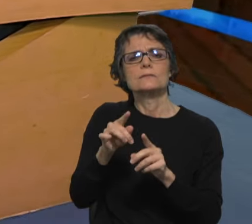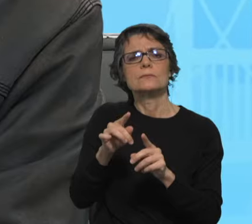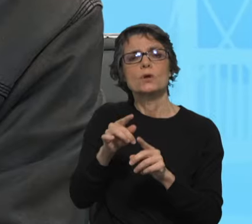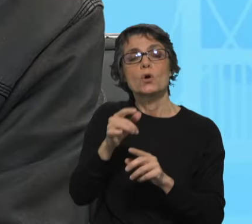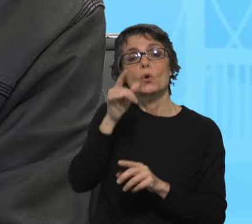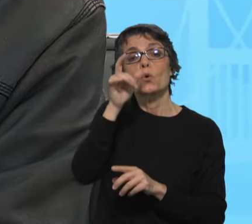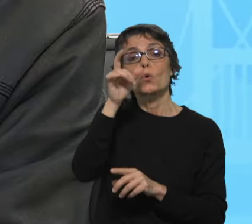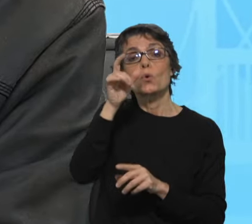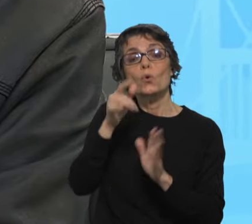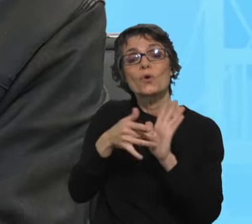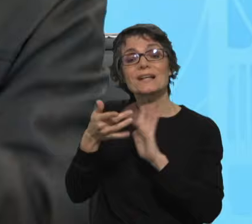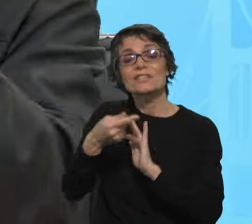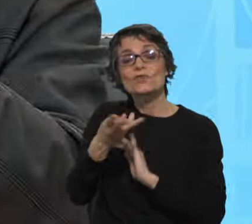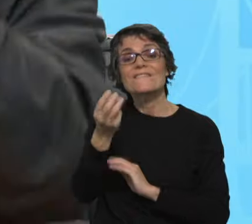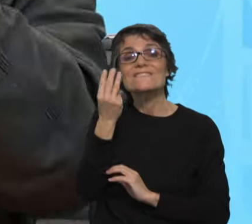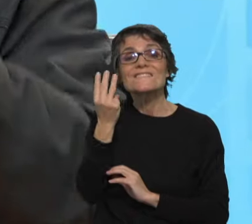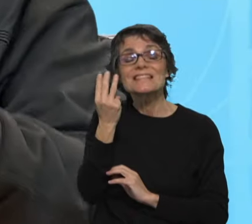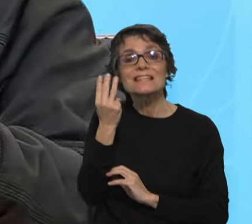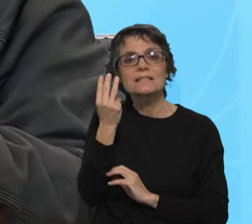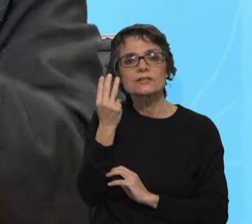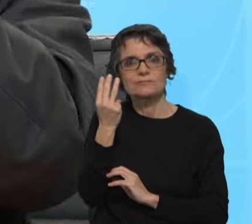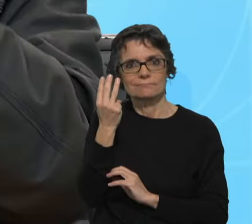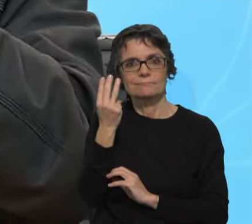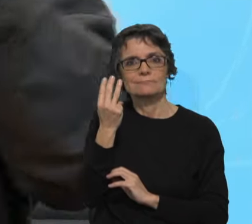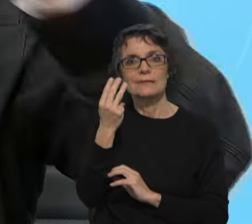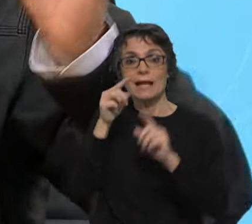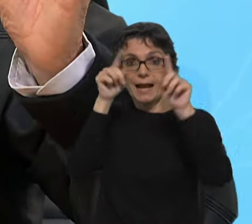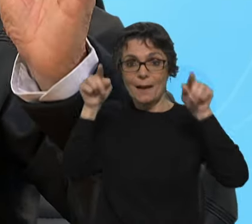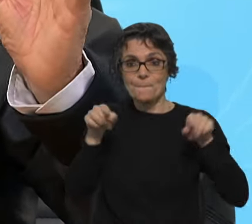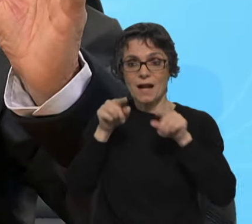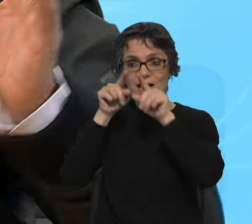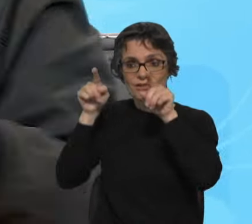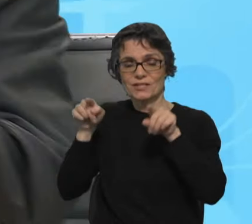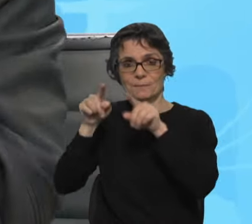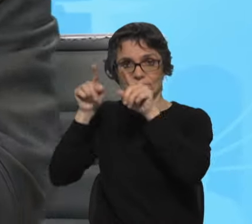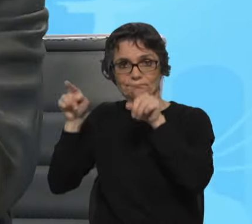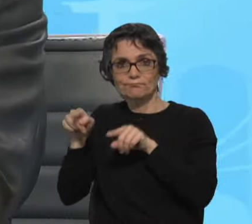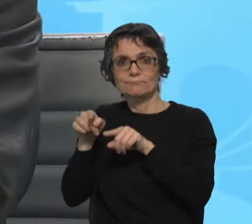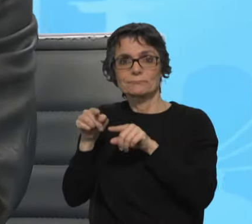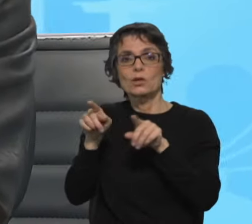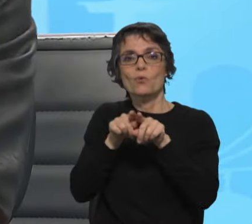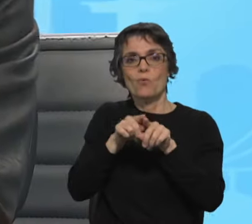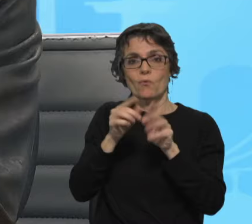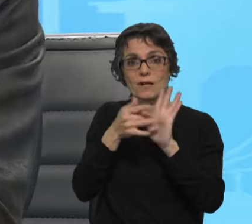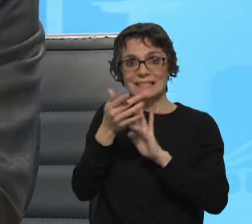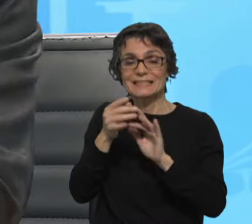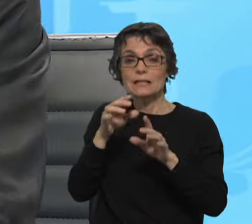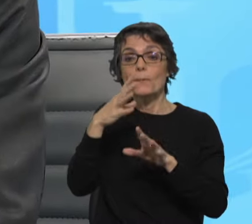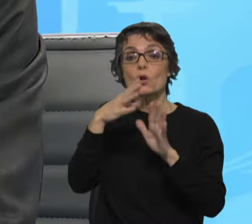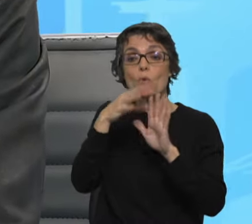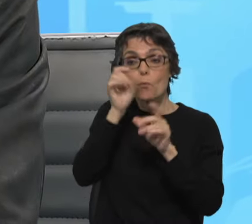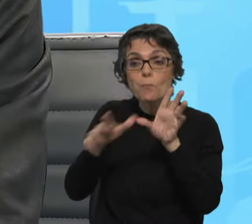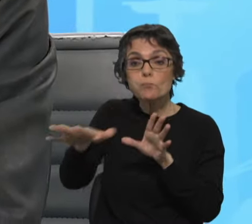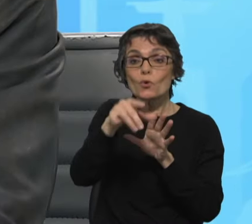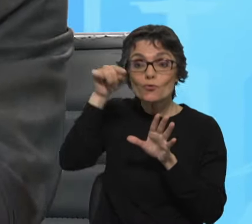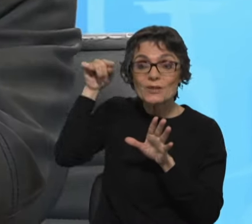cristos hum com três imagens eh como se fossem Cristo em para para o povo daquela terra para o povo